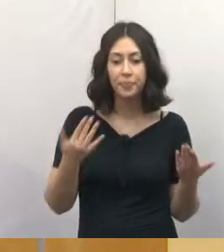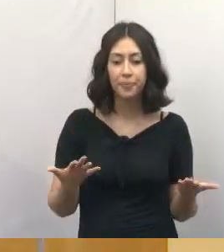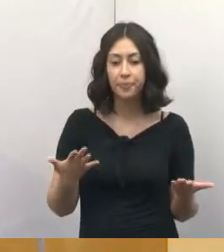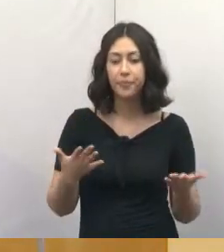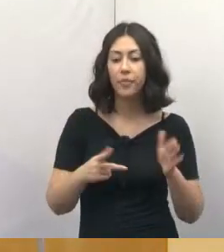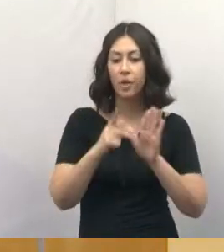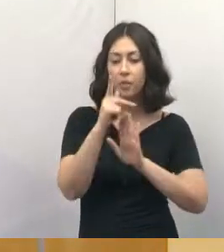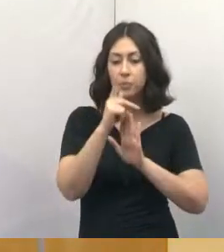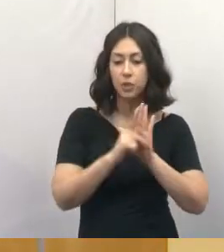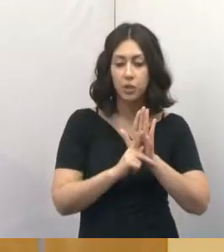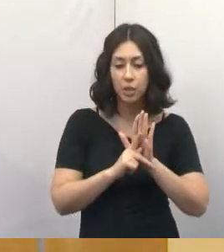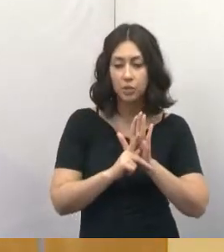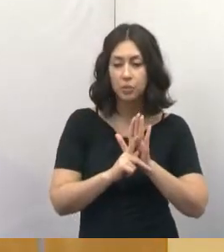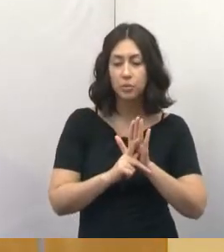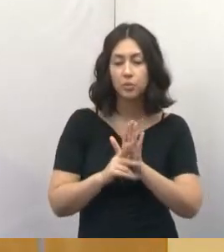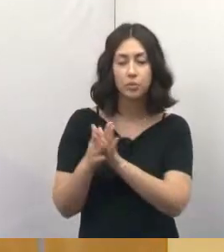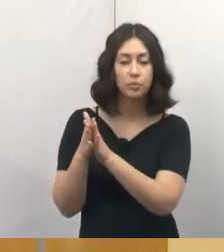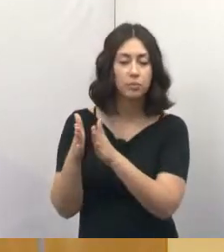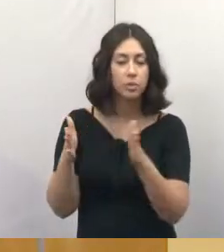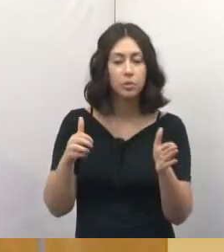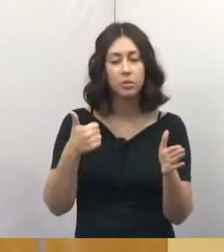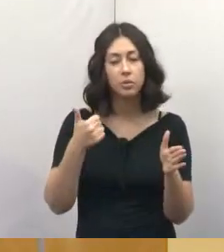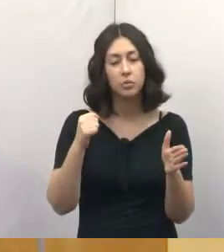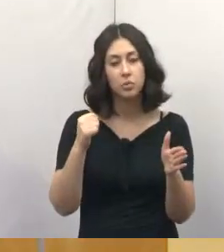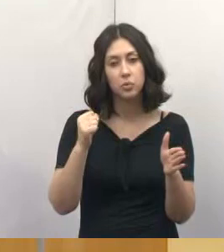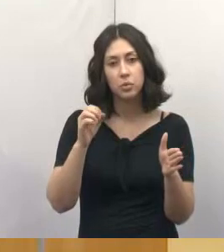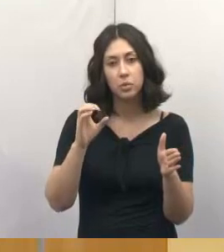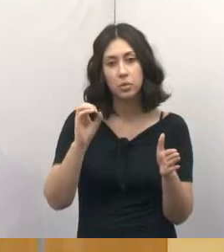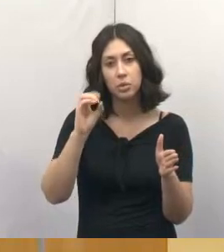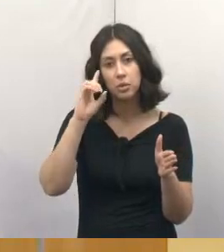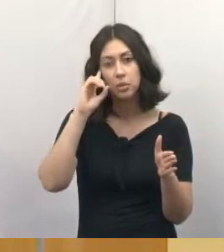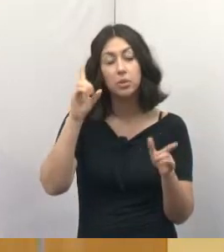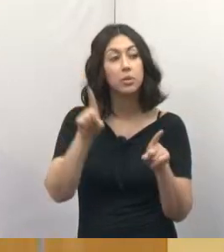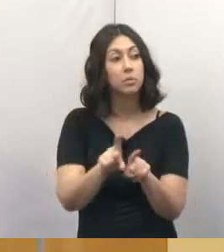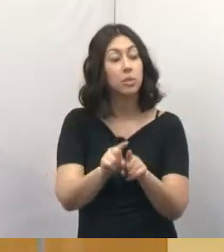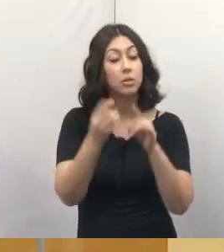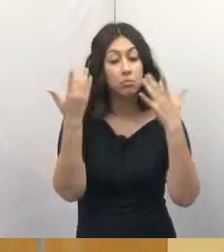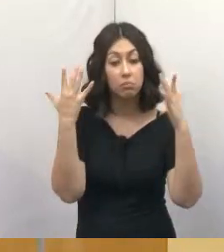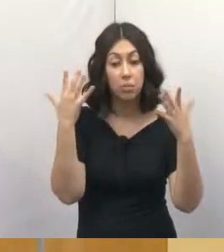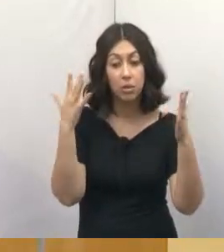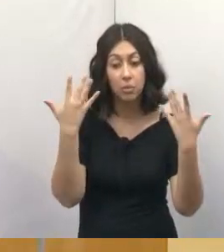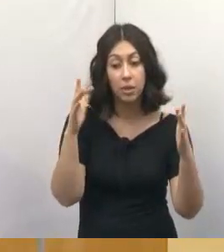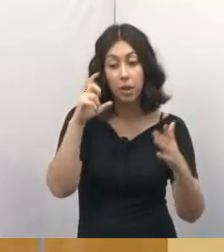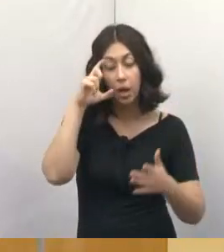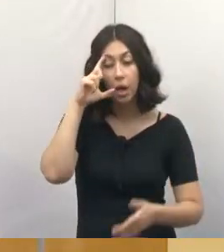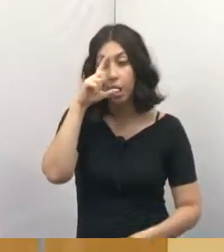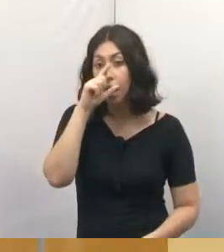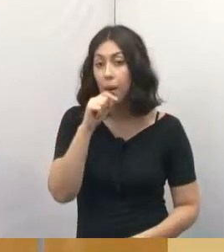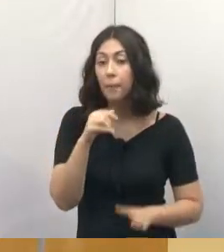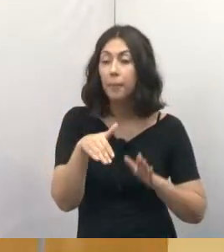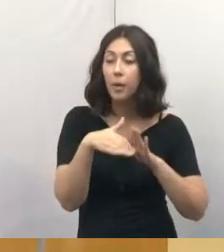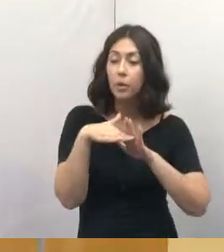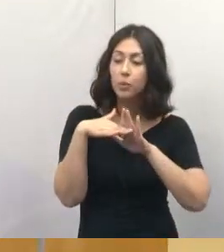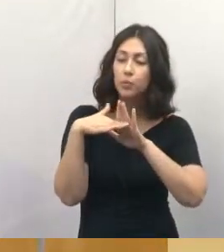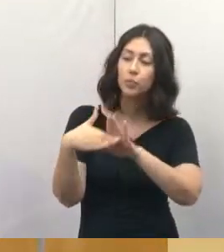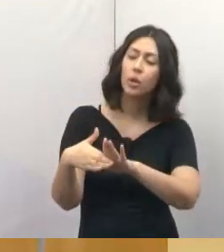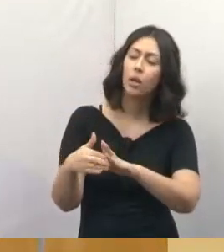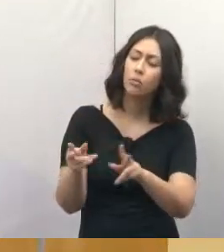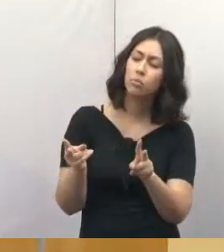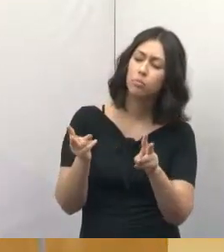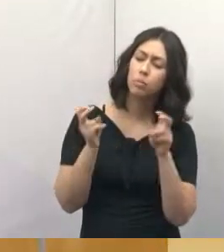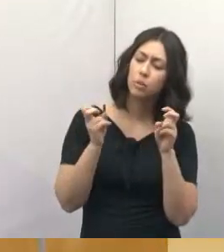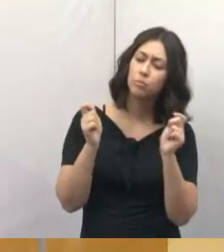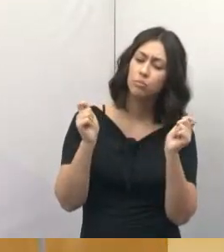desse projeto, em 180 dias, dos parabéns ao vereador Abner, por ter somado e ter enxergado